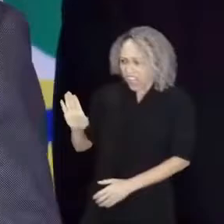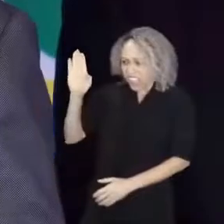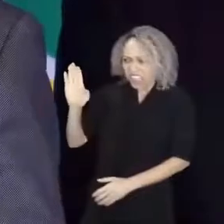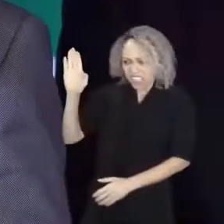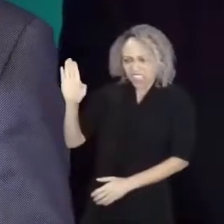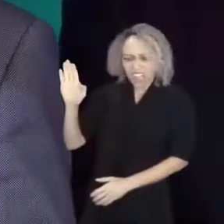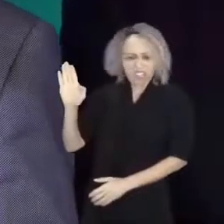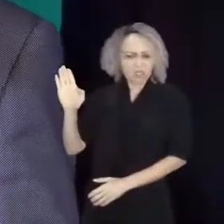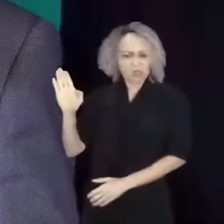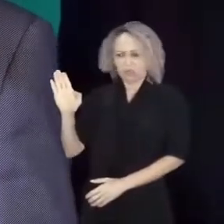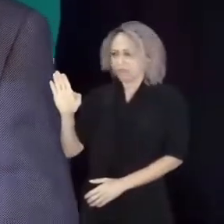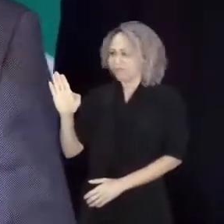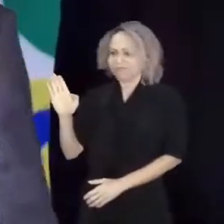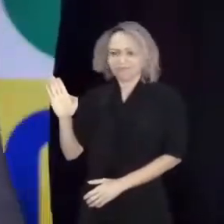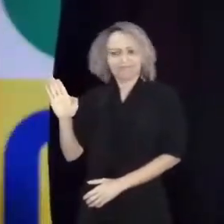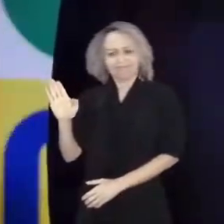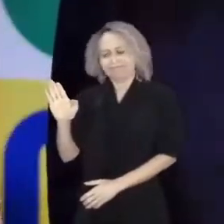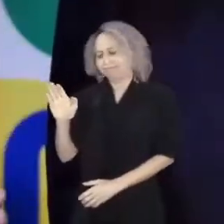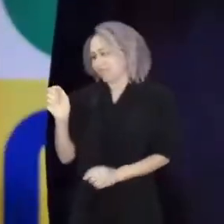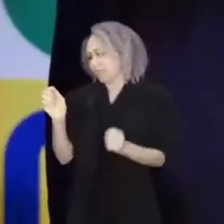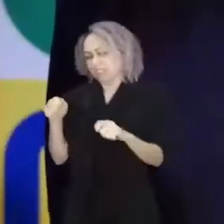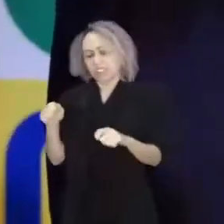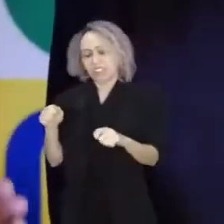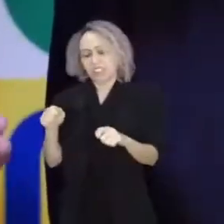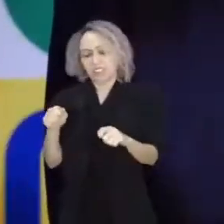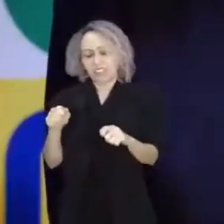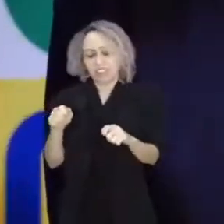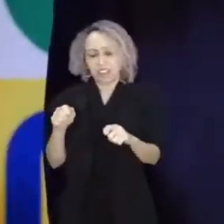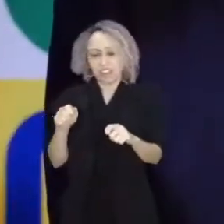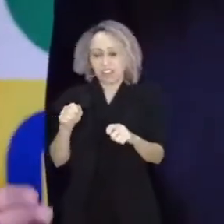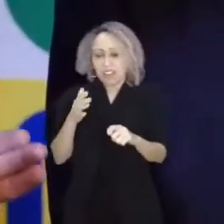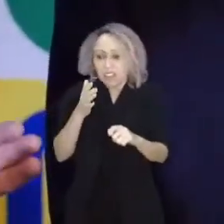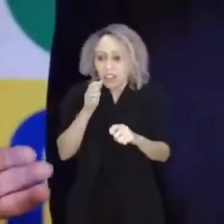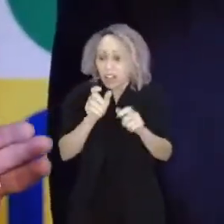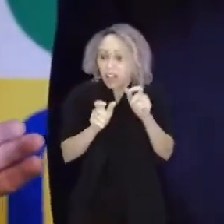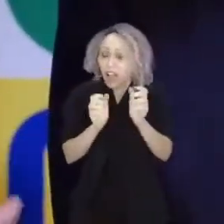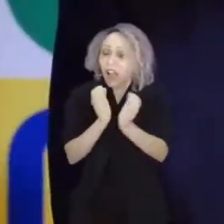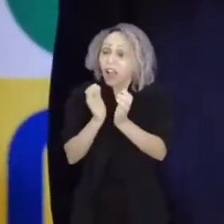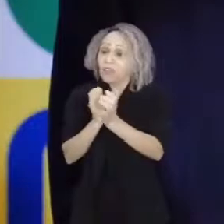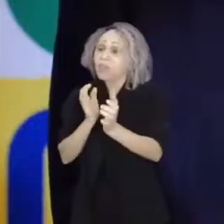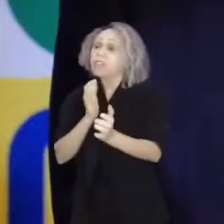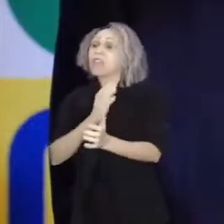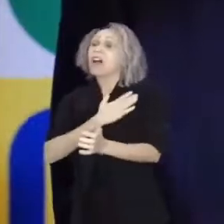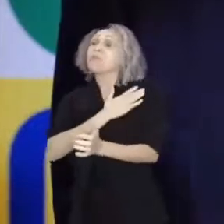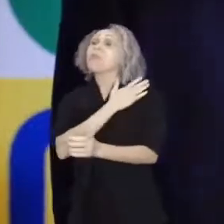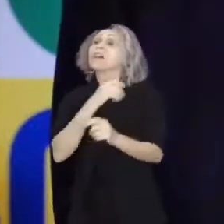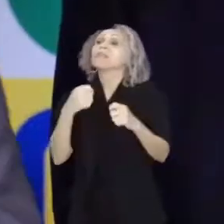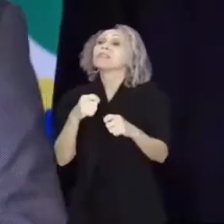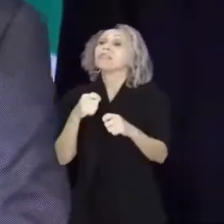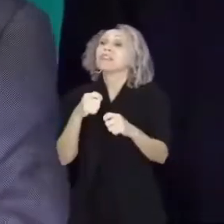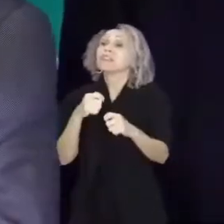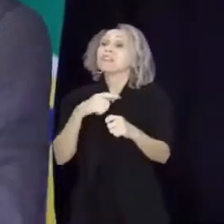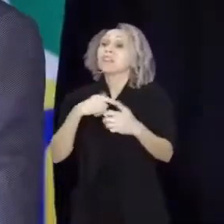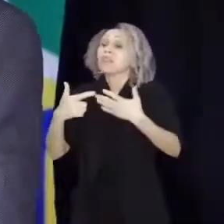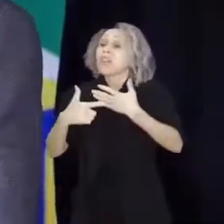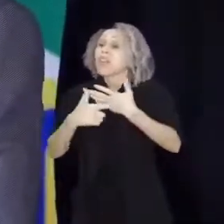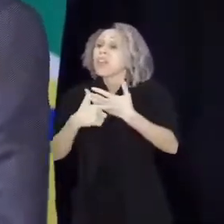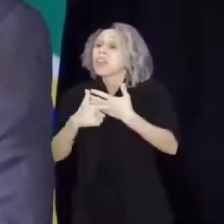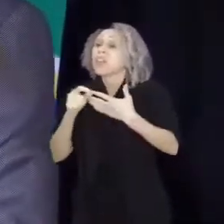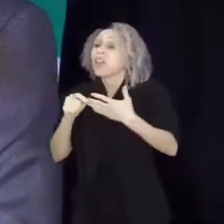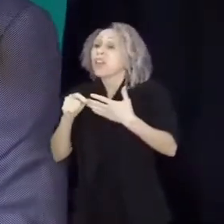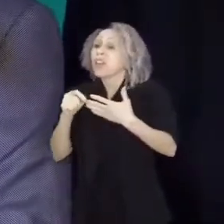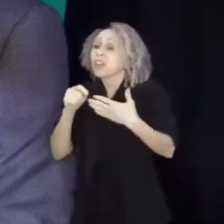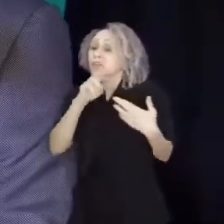têm uma missão nobre, que é cuidar da segurança de 215 milhões de brasileiros, de cuidar das